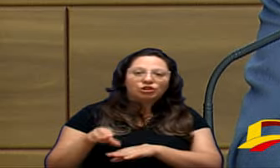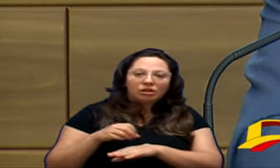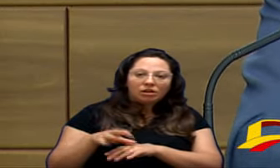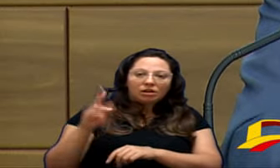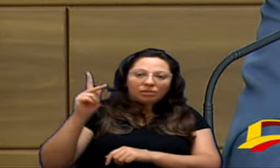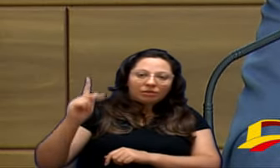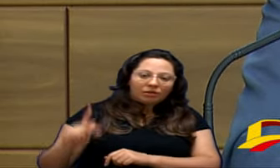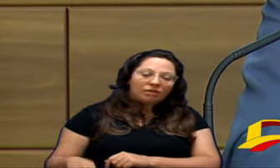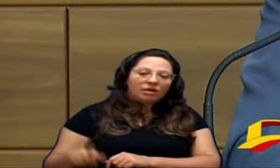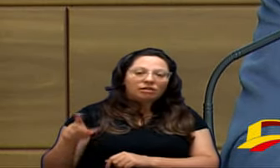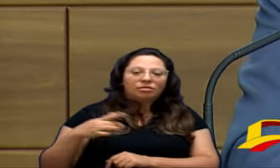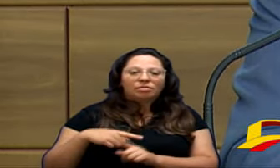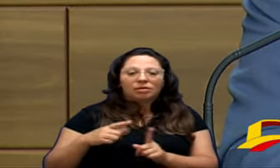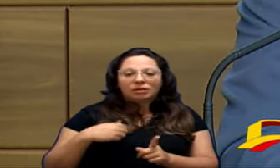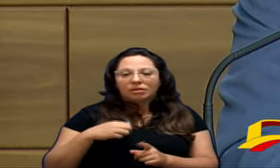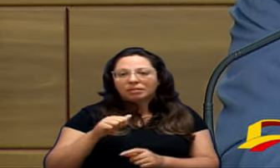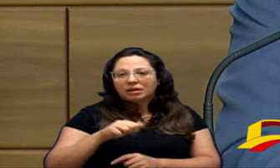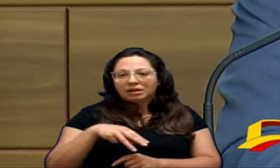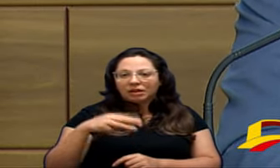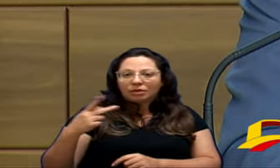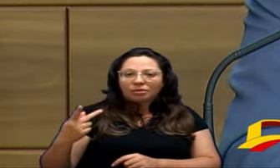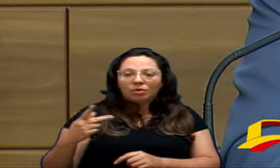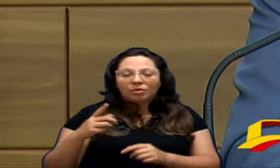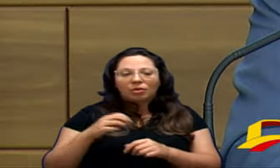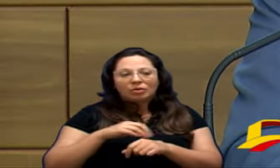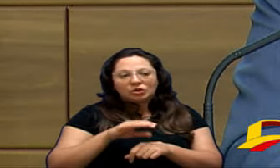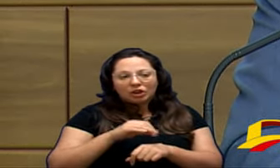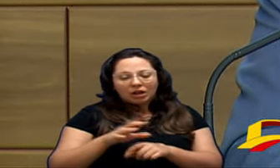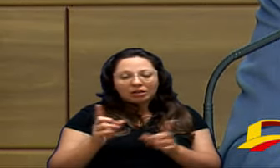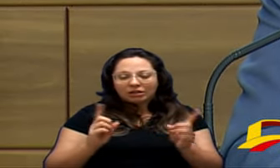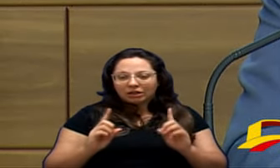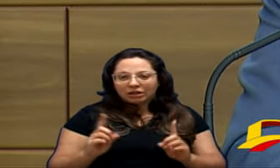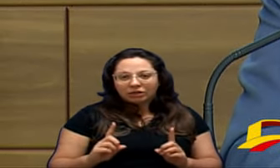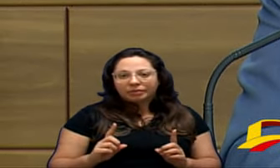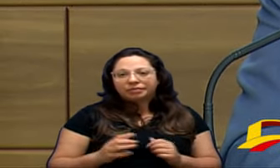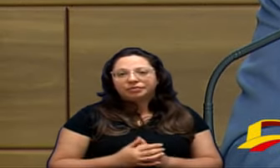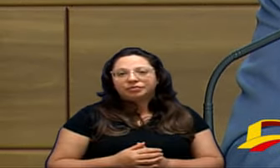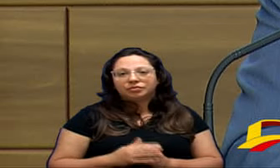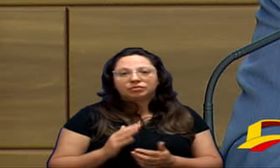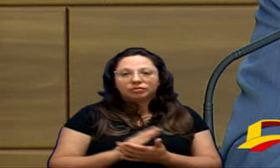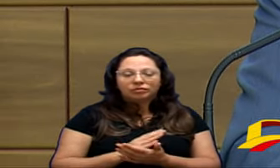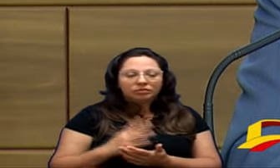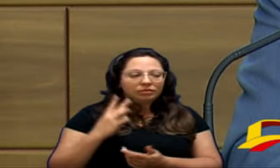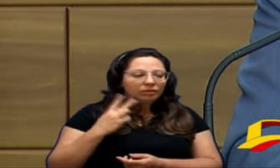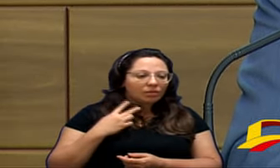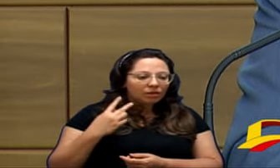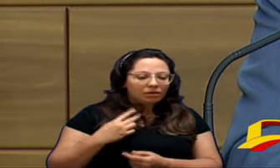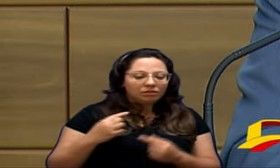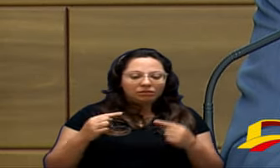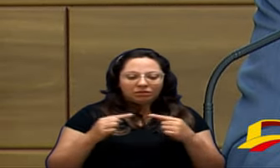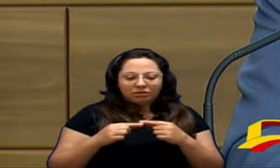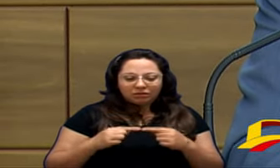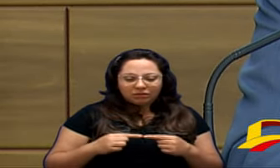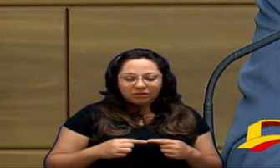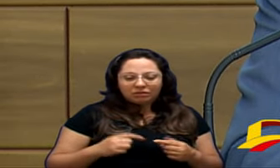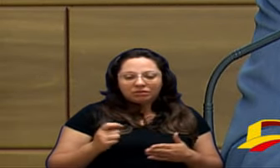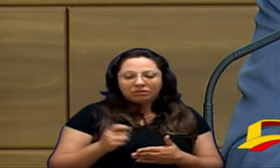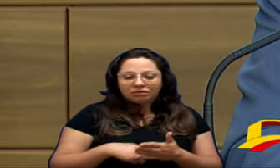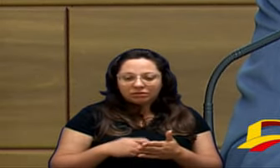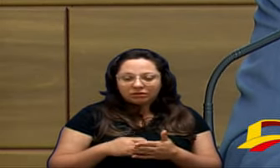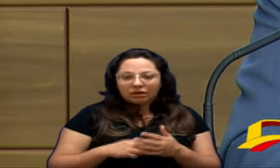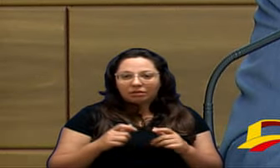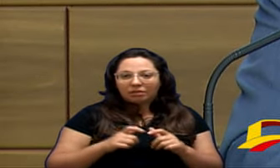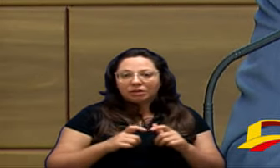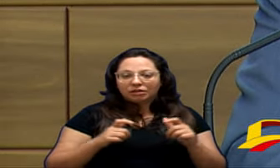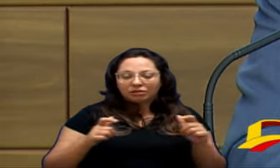público venha questione pontualmente que algum Vereador faça uma representação em relação a algum contrato que seja assinado hoje todos os contatos por exemplo A grande maioria deles